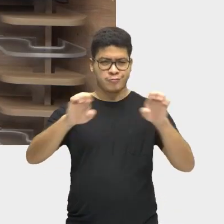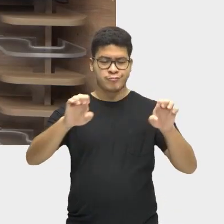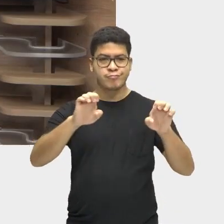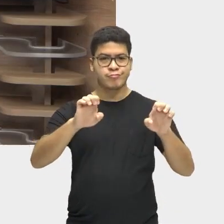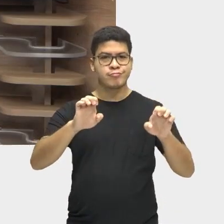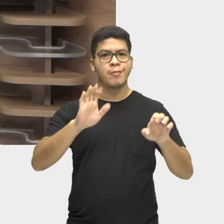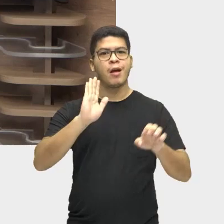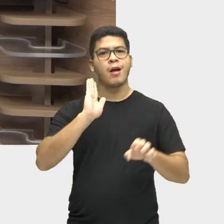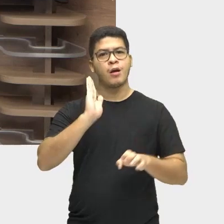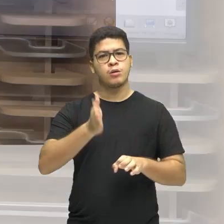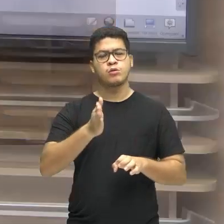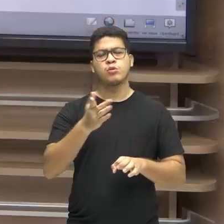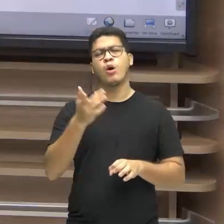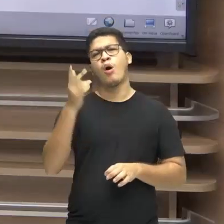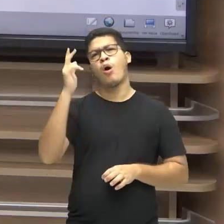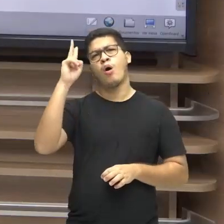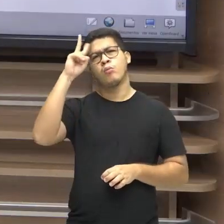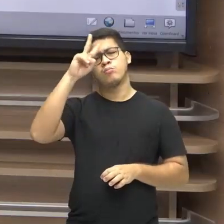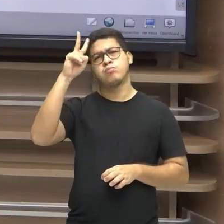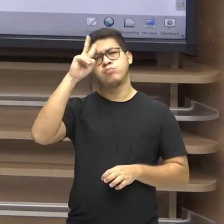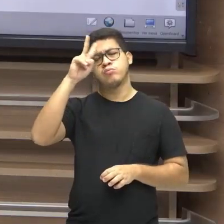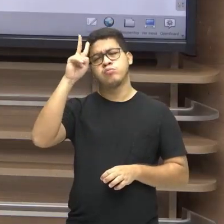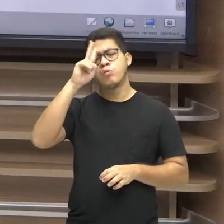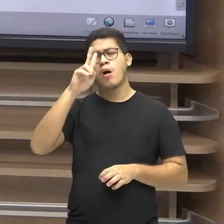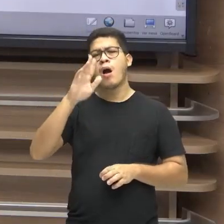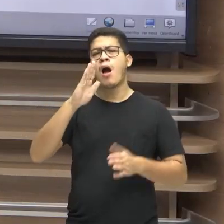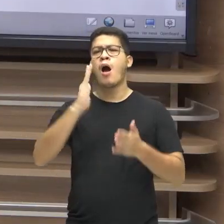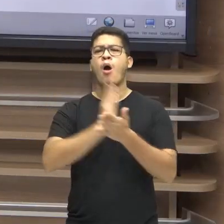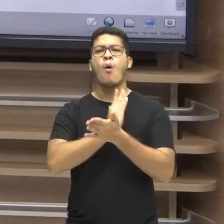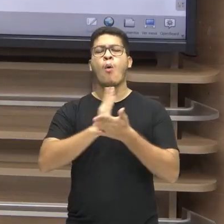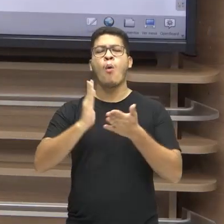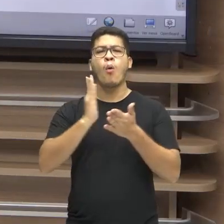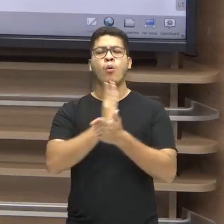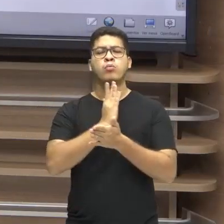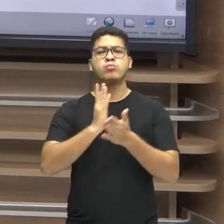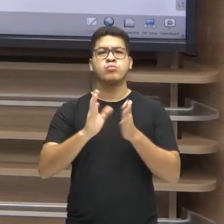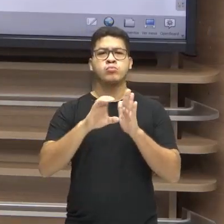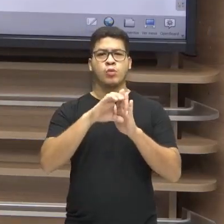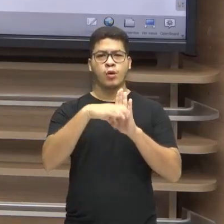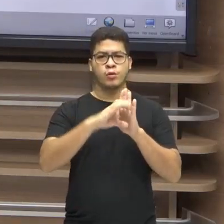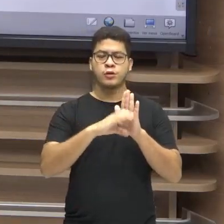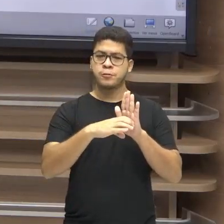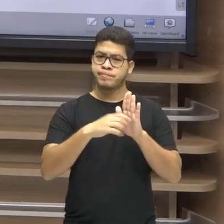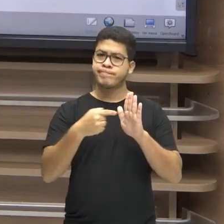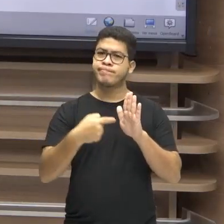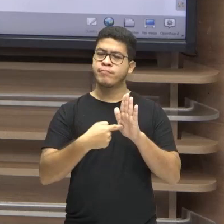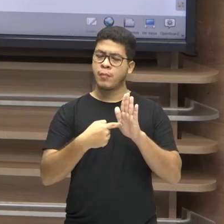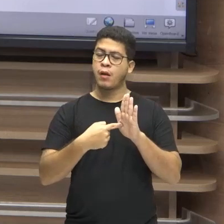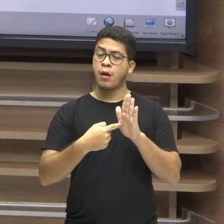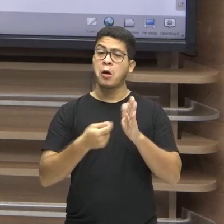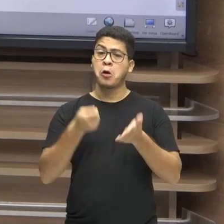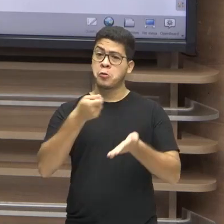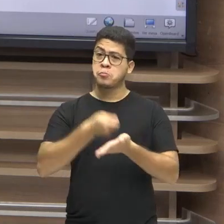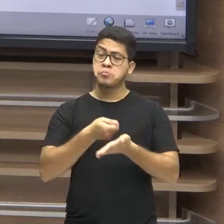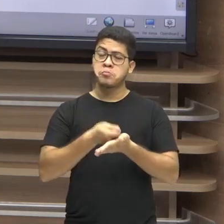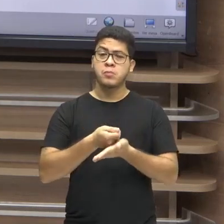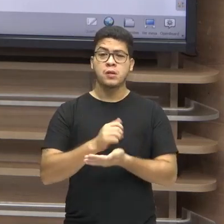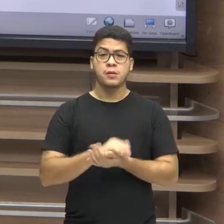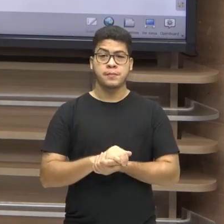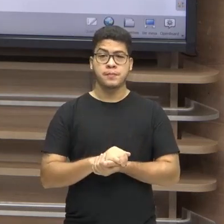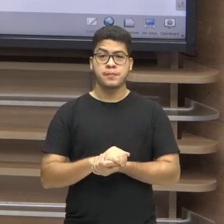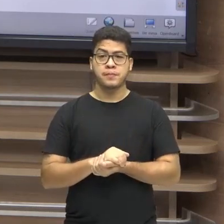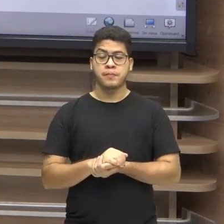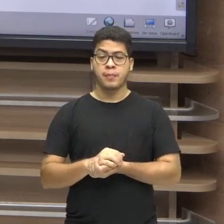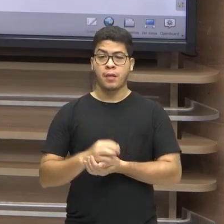estamos aqui apenas relembrando alguns conceitos, né? E reforçando também, tá? 3x menos 6 igual a 0.